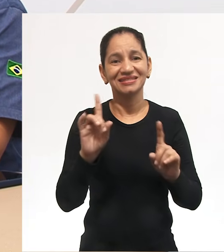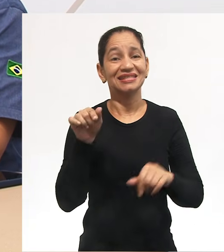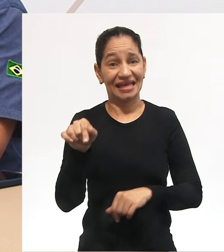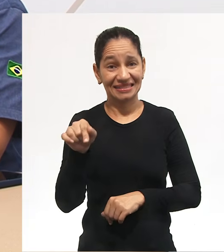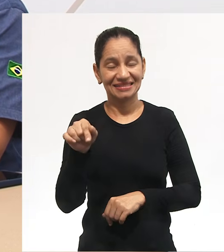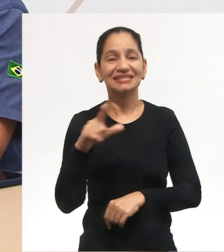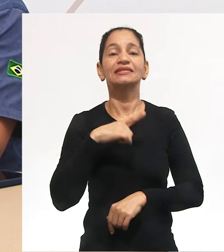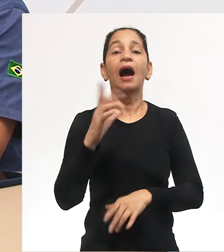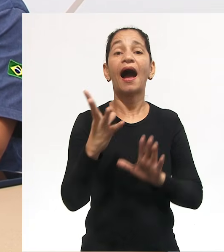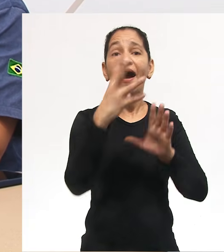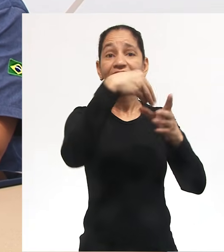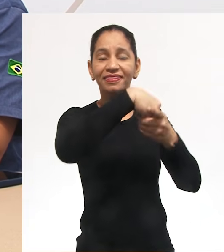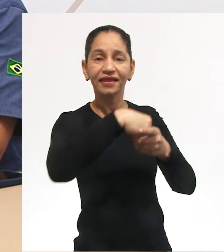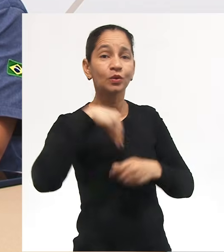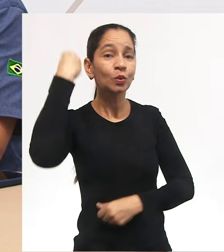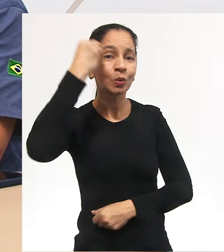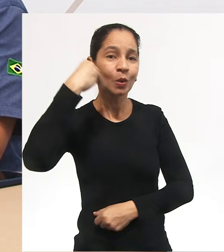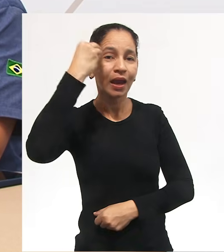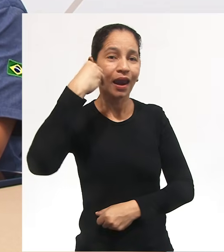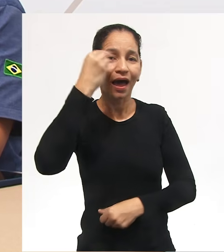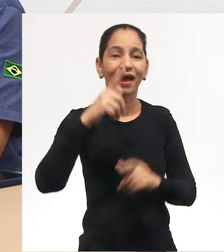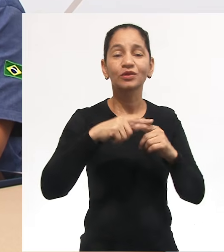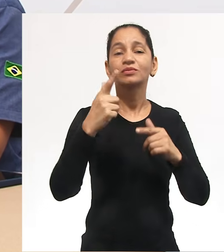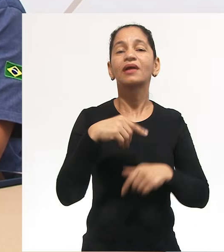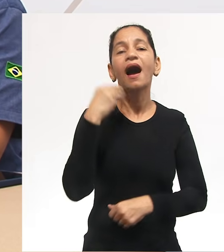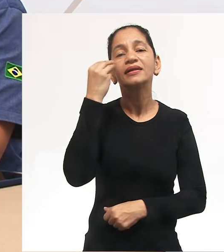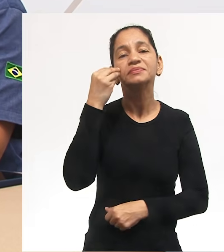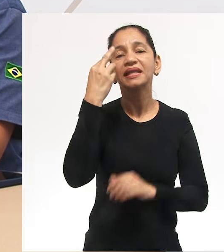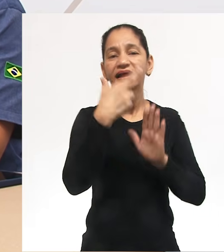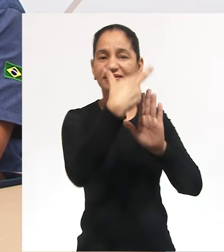fazer. Aí, pesquisando, eu falei, eu acho que dentro do relato de